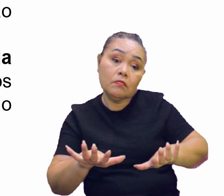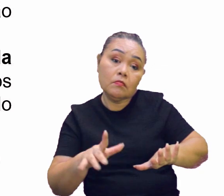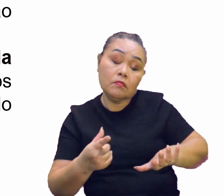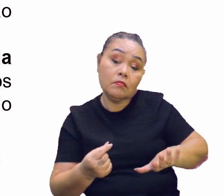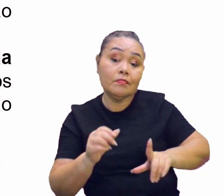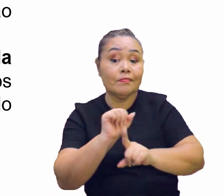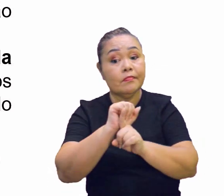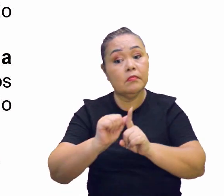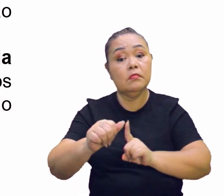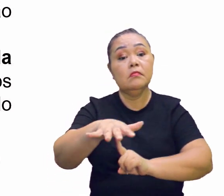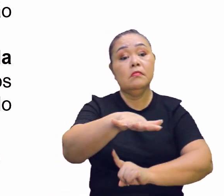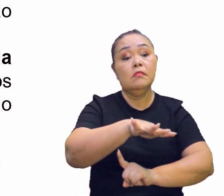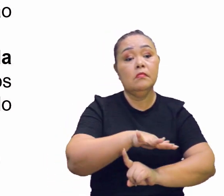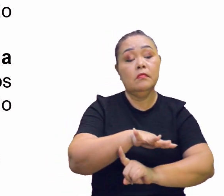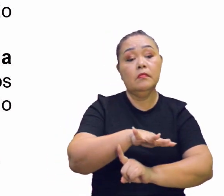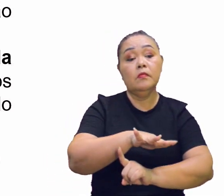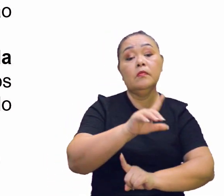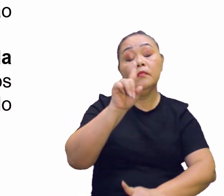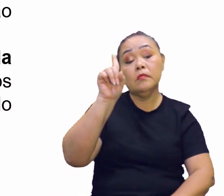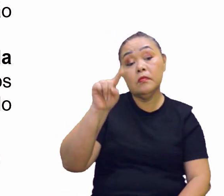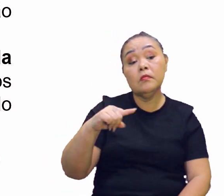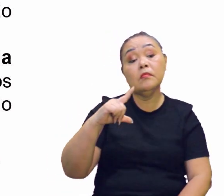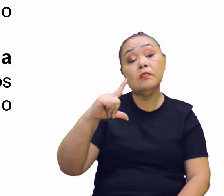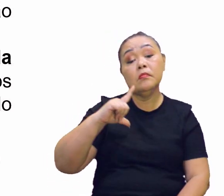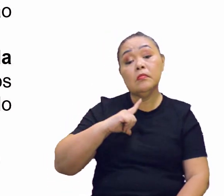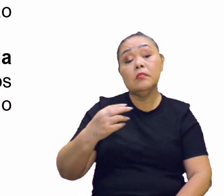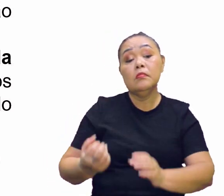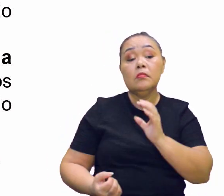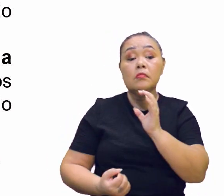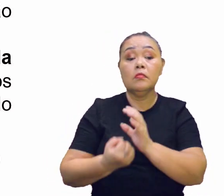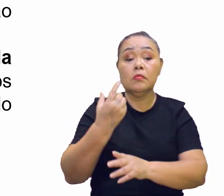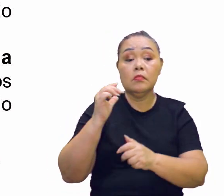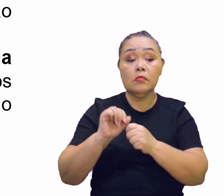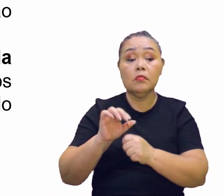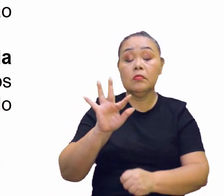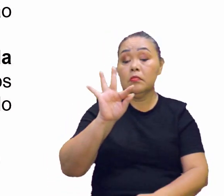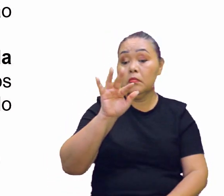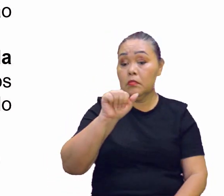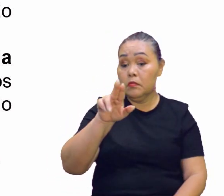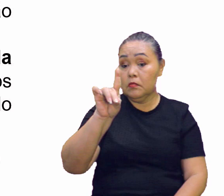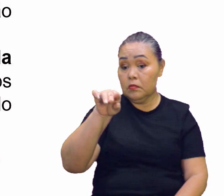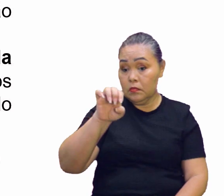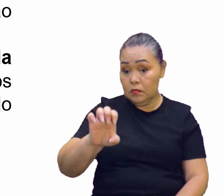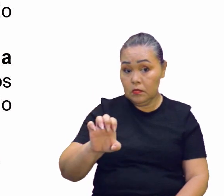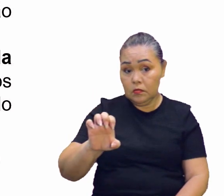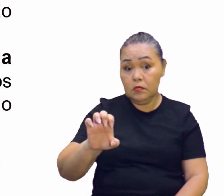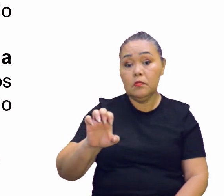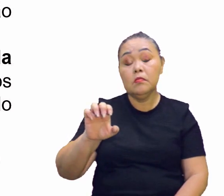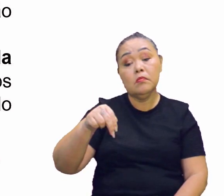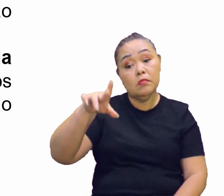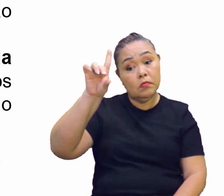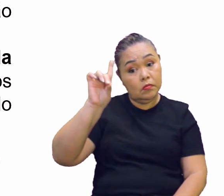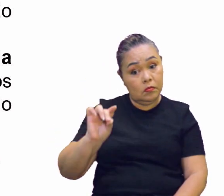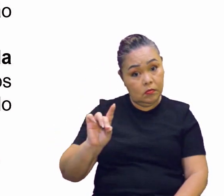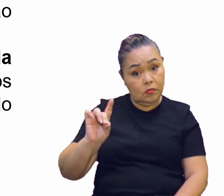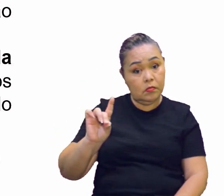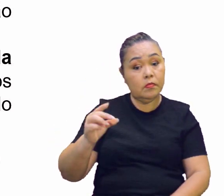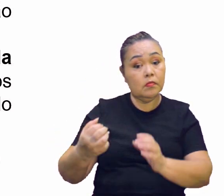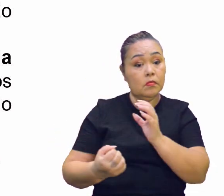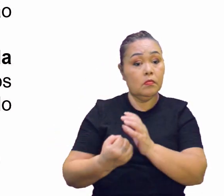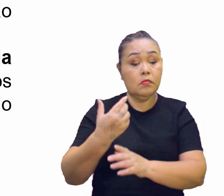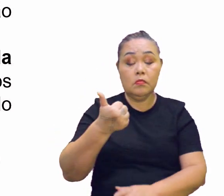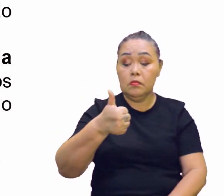forma econômica e social. E nós temos aí, então, a criação da SUDENE, Superintendência do Nordeste, que foi